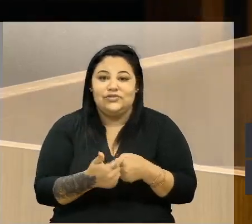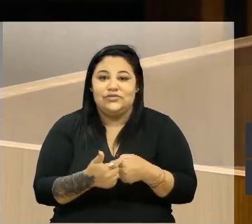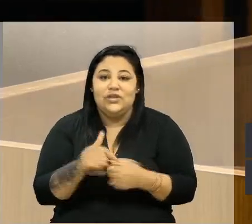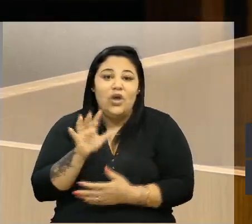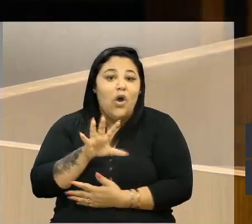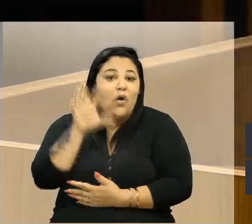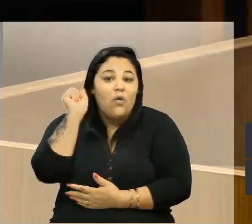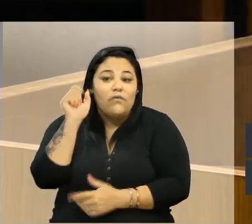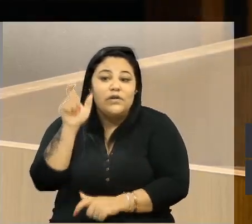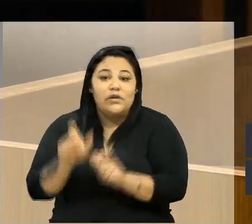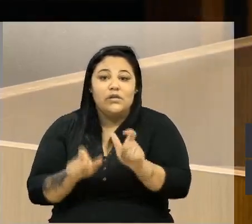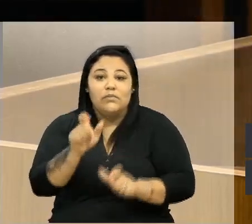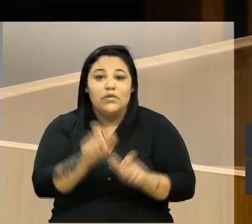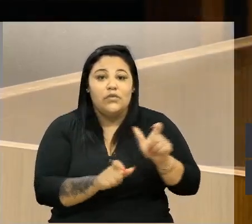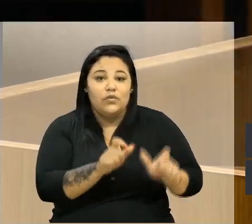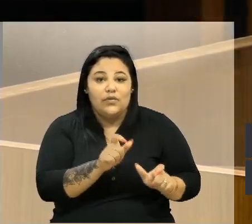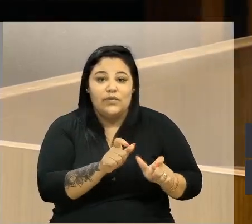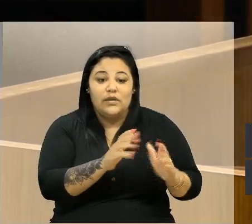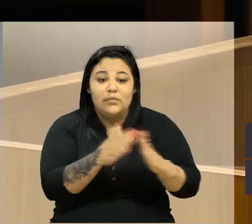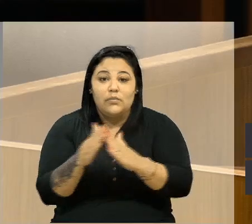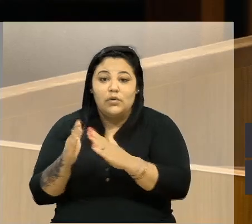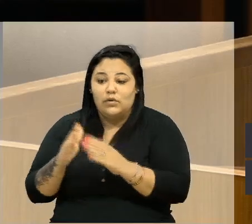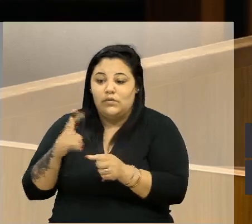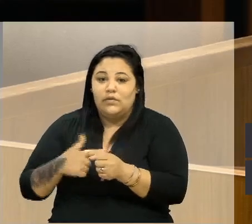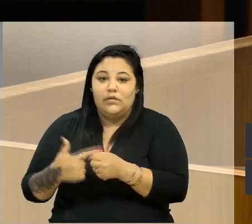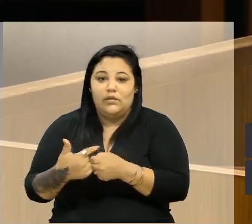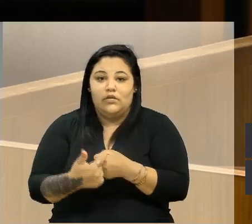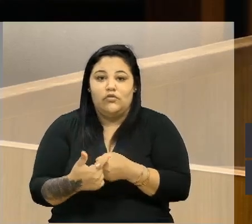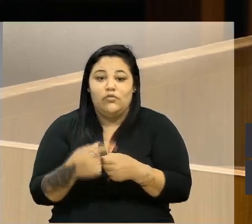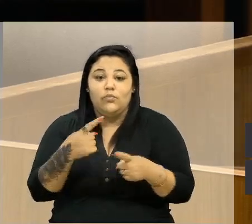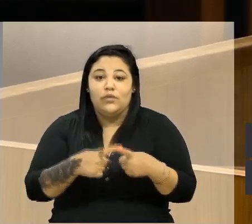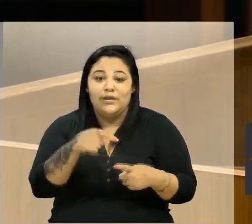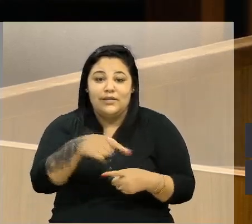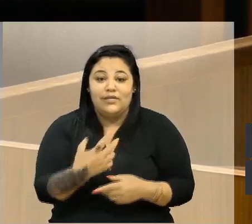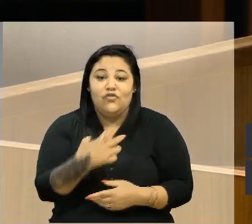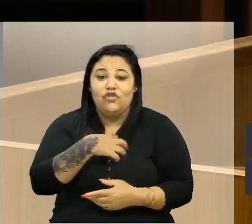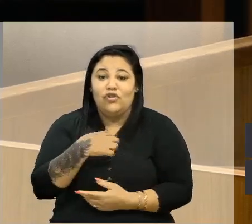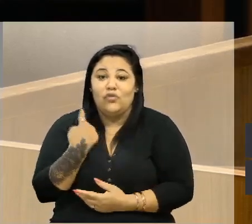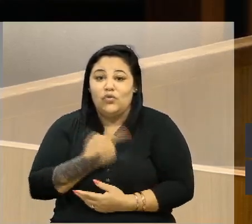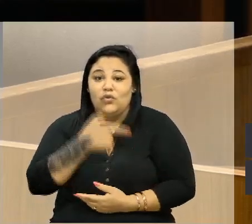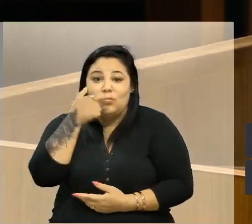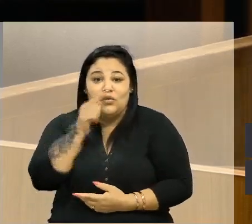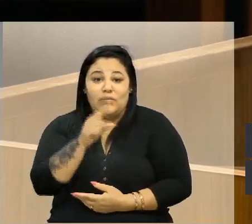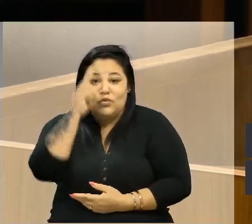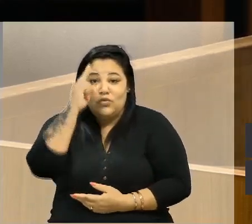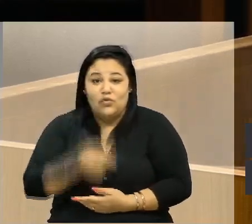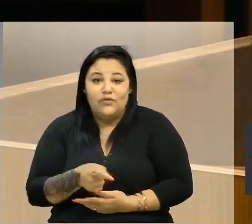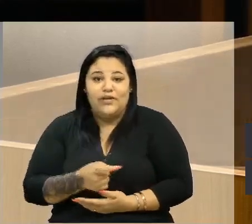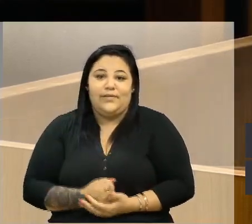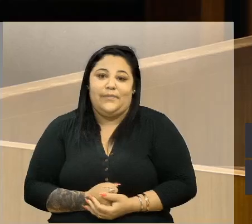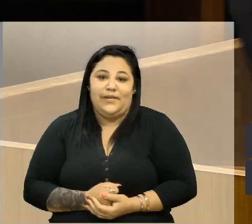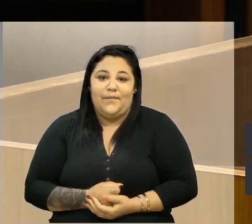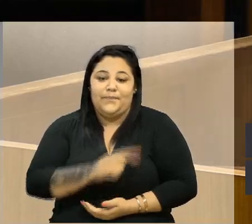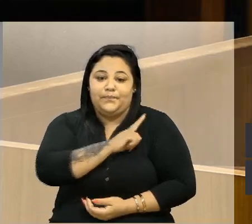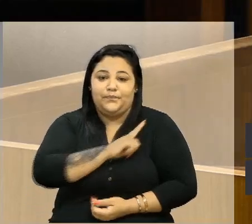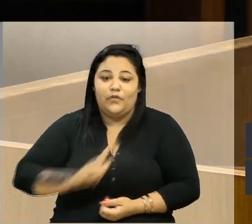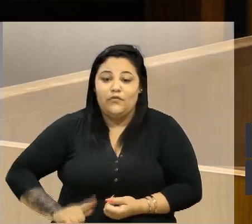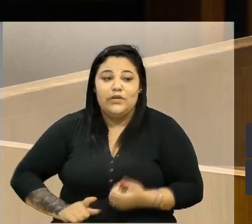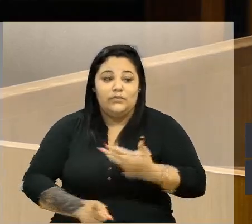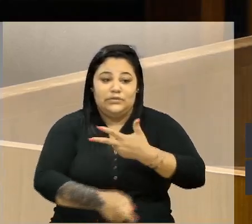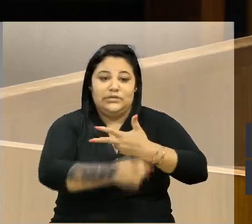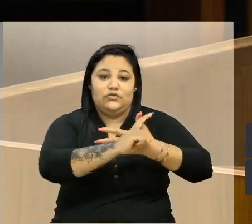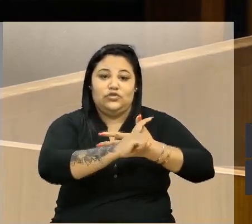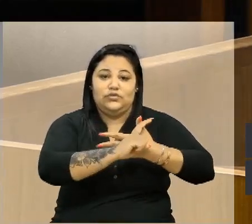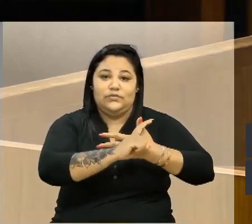as pessoas que moram na cidade. Porque é assim que a gente vai conseguir governar no executivo,